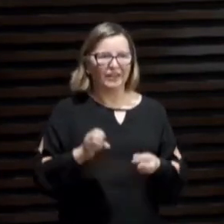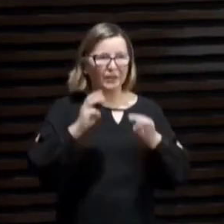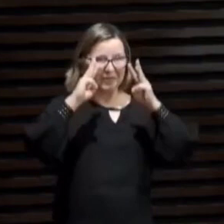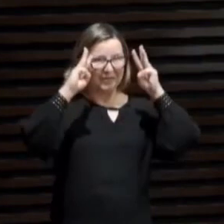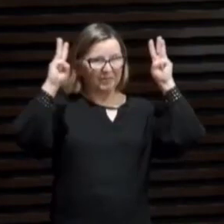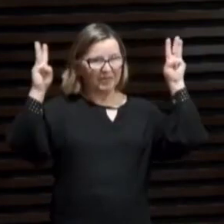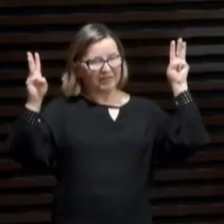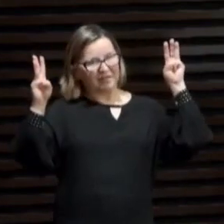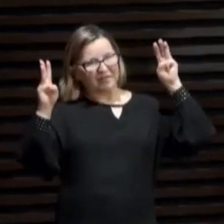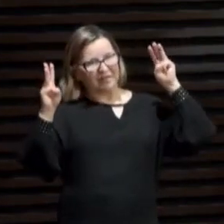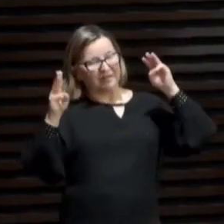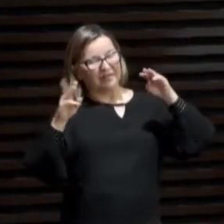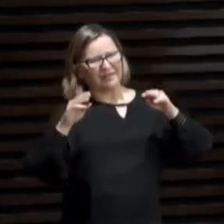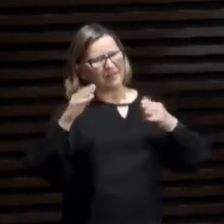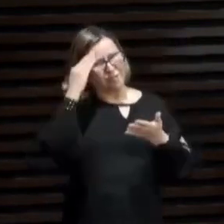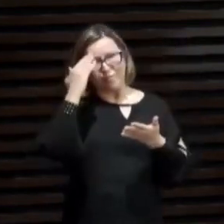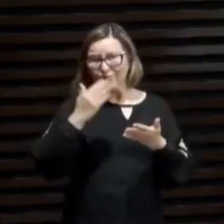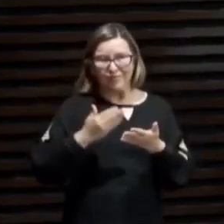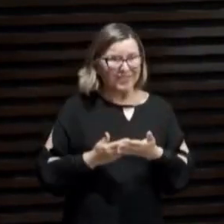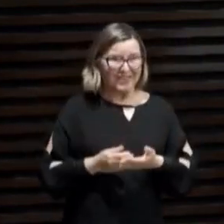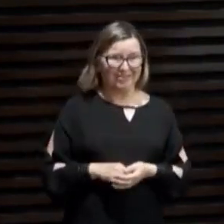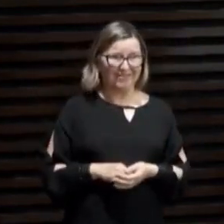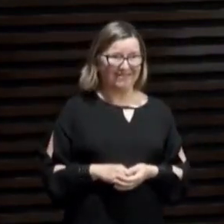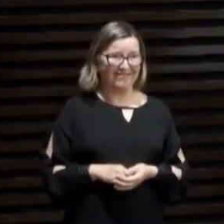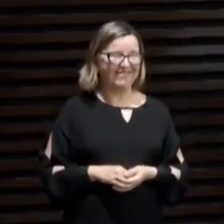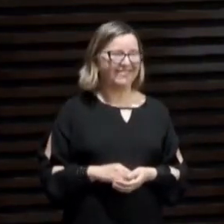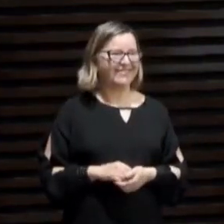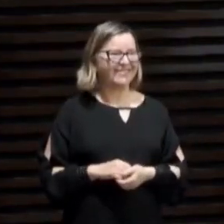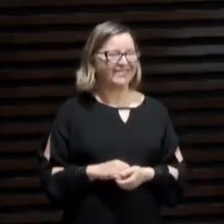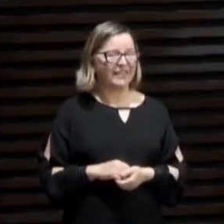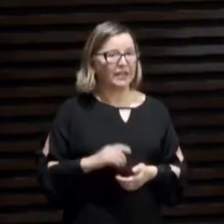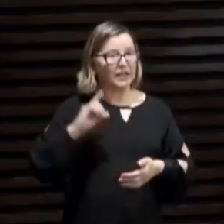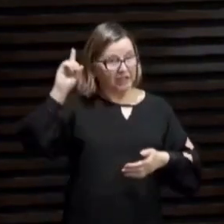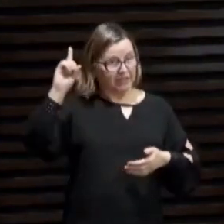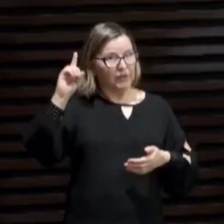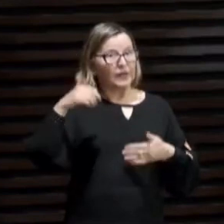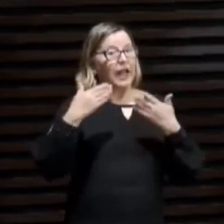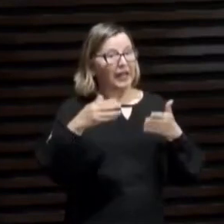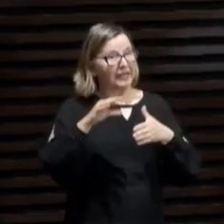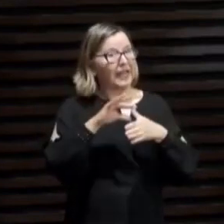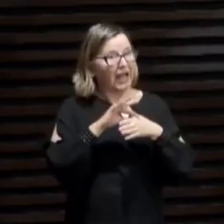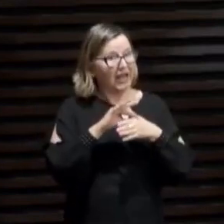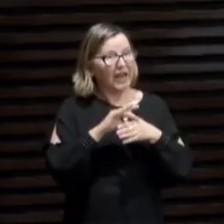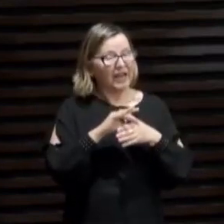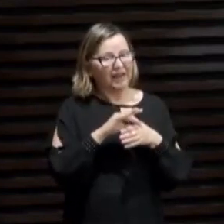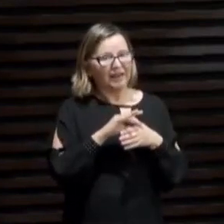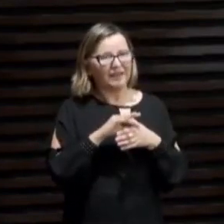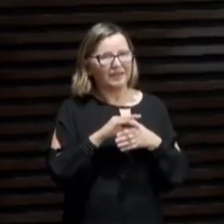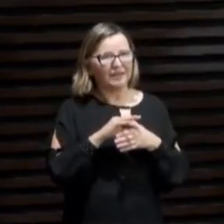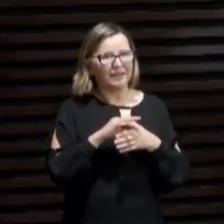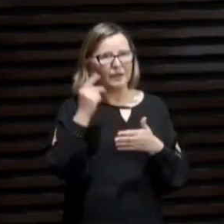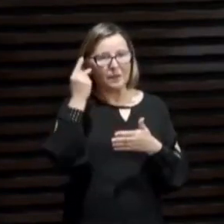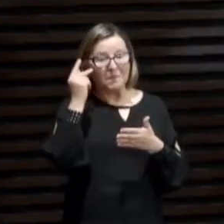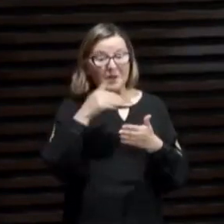Moisés não conseguia crer, como eu, que Deus ia arrumar carne para aquele tão grande número de